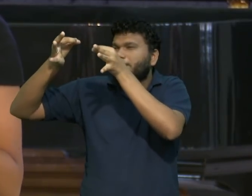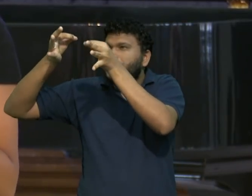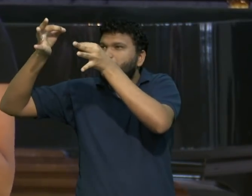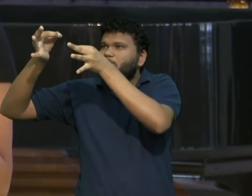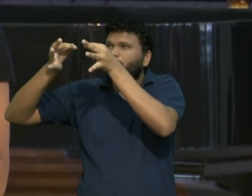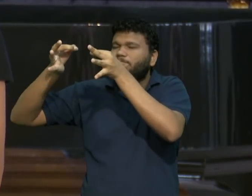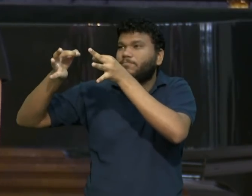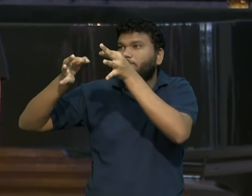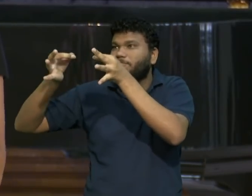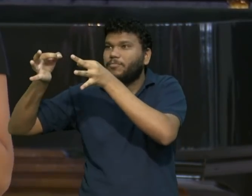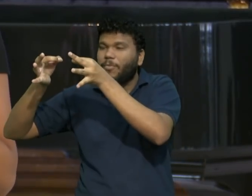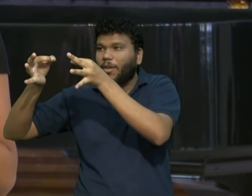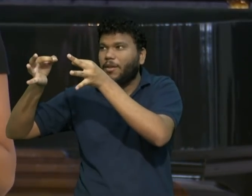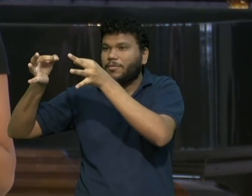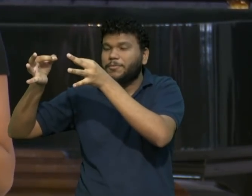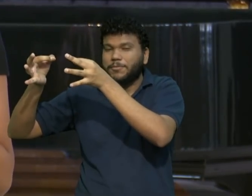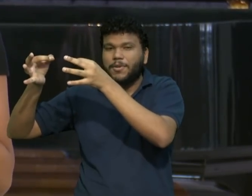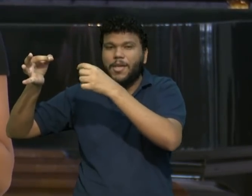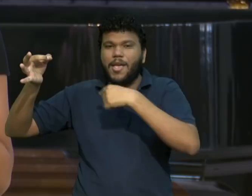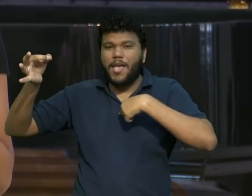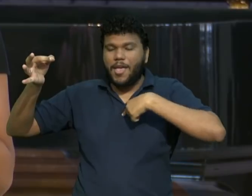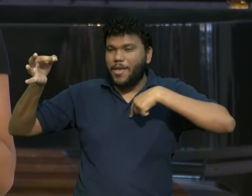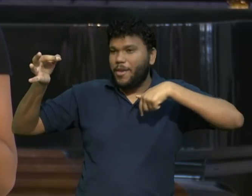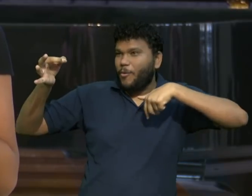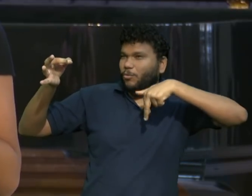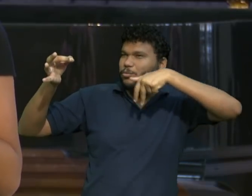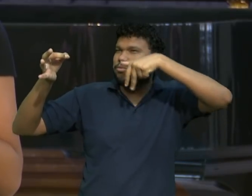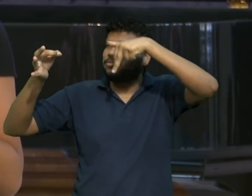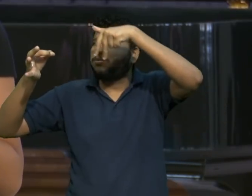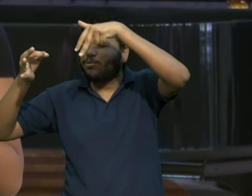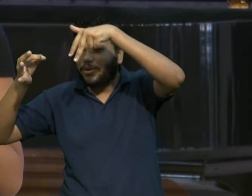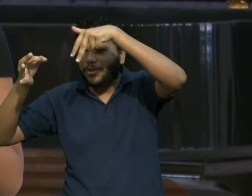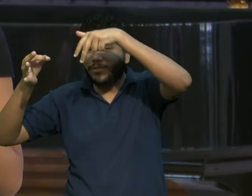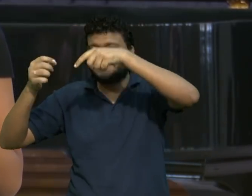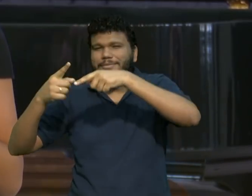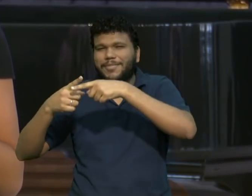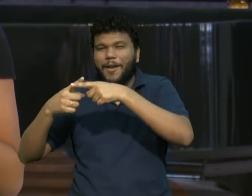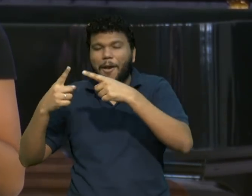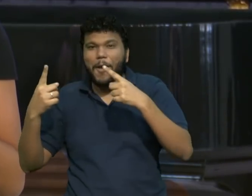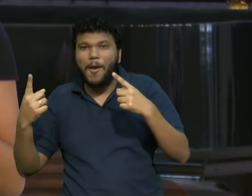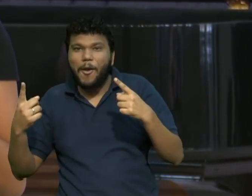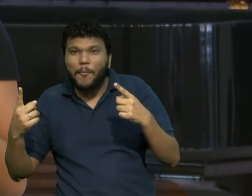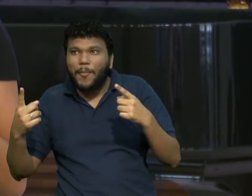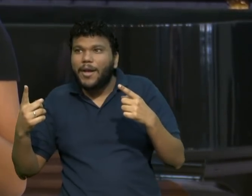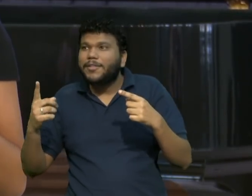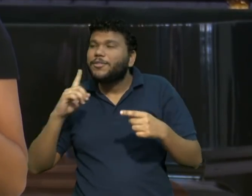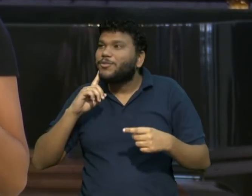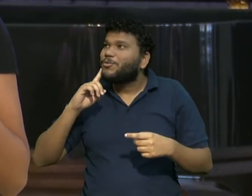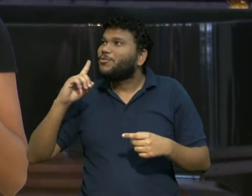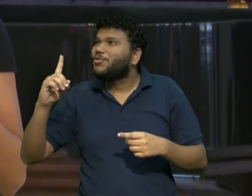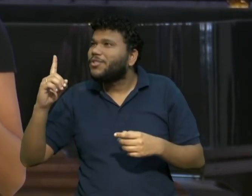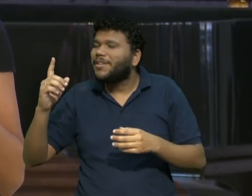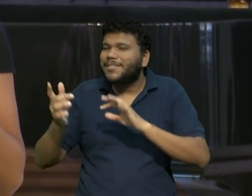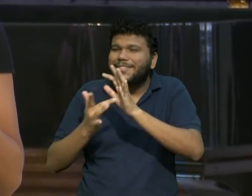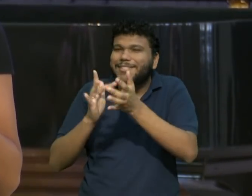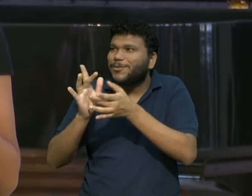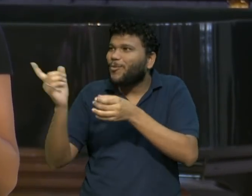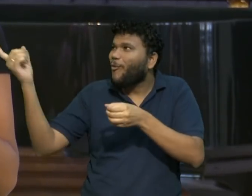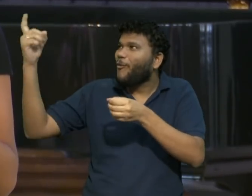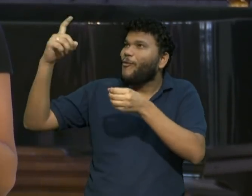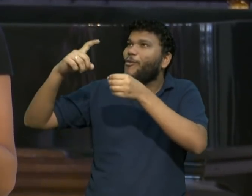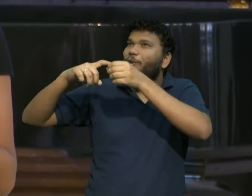É mas no caput mais Gina O